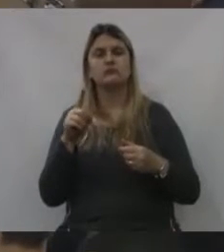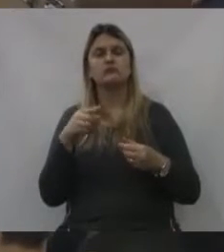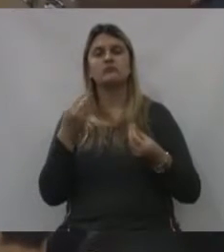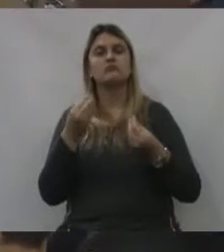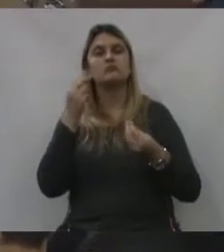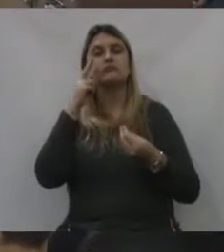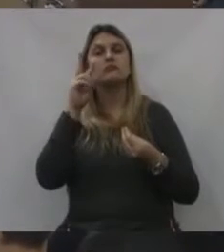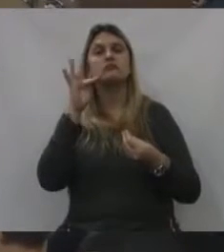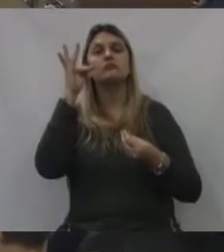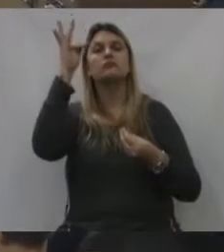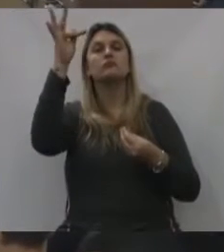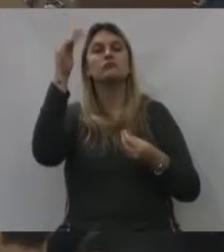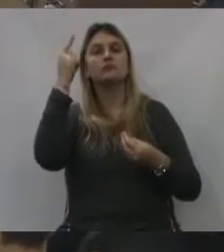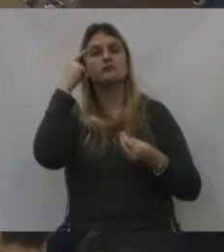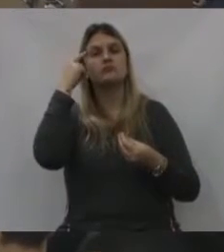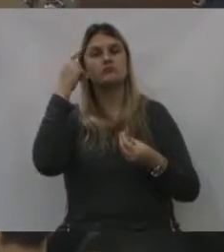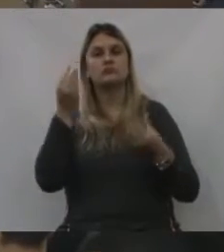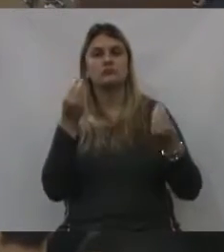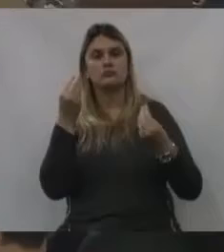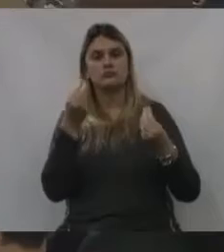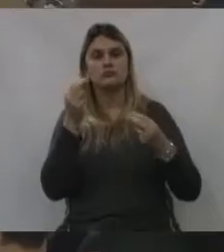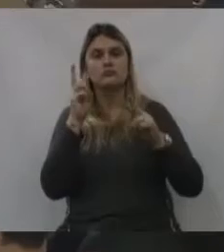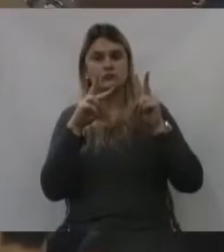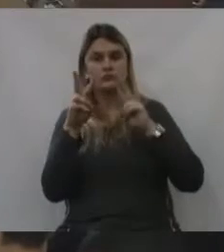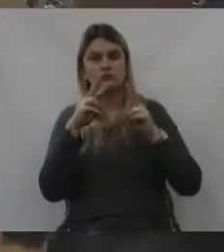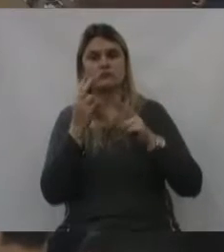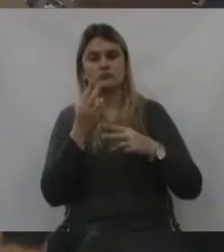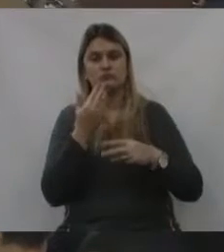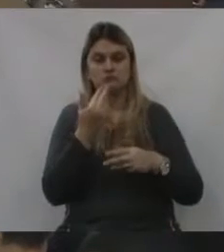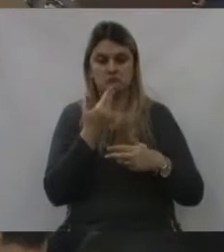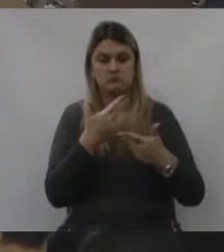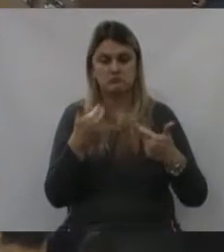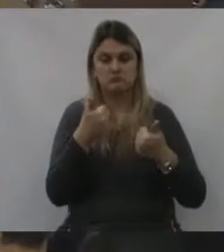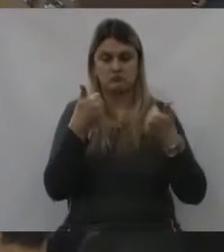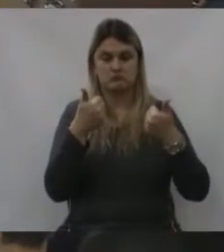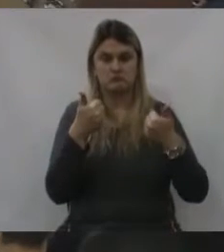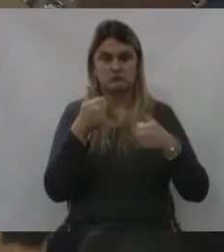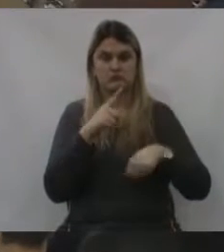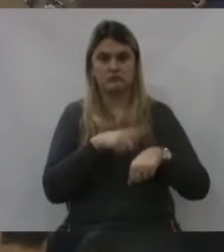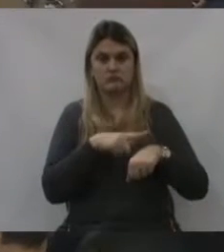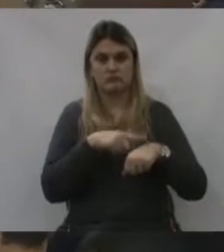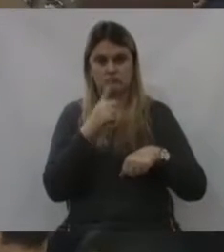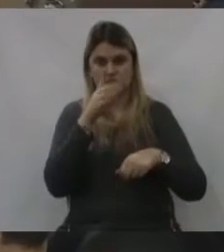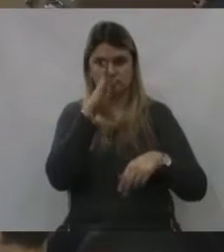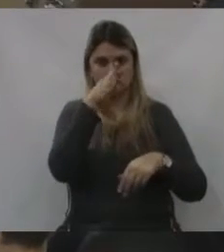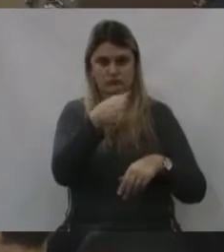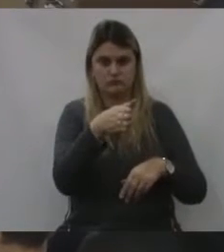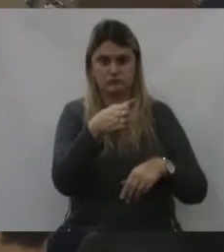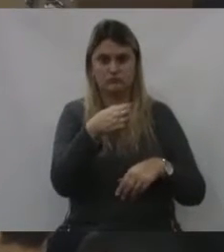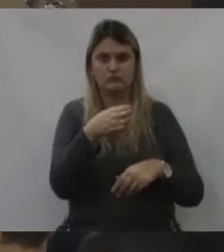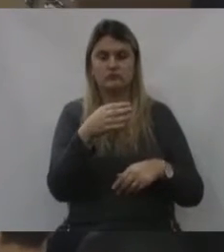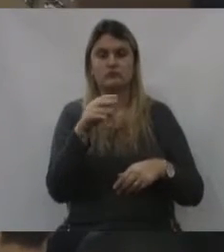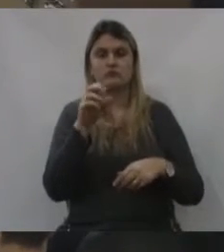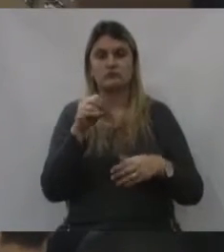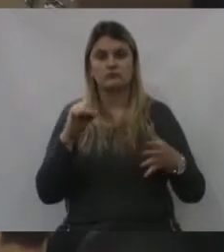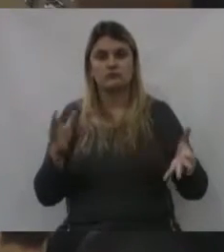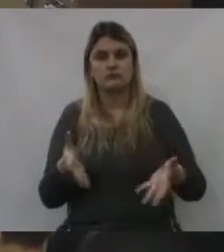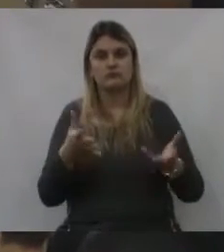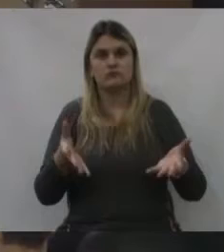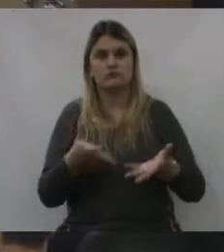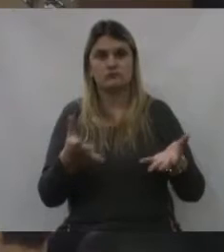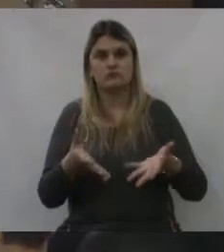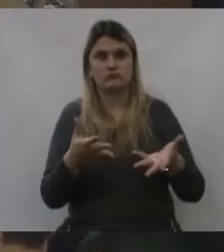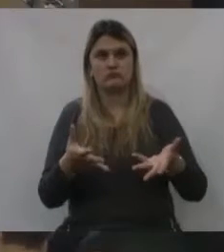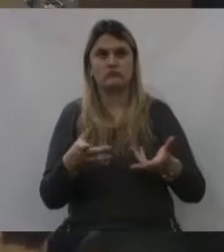Qual que seria a perspectiva, e também vendo até a qualidade do produto, né, ser fornecido num local só, enquanto